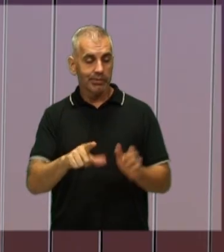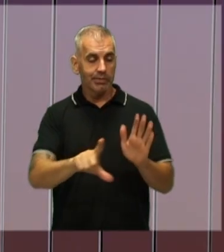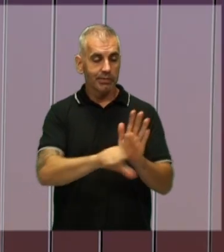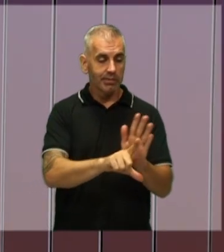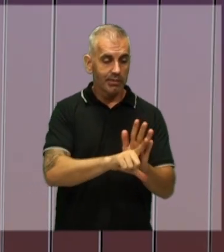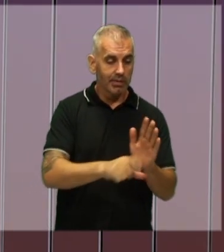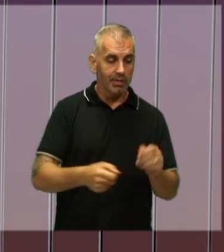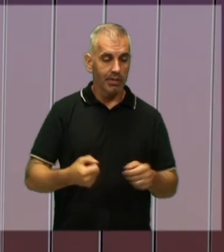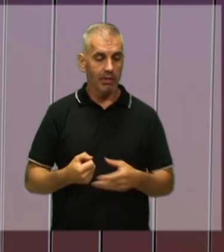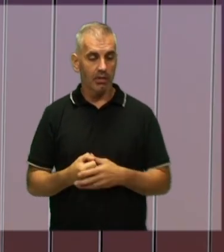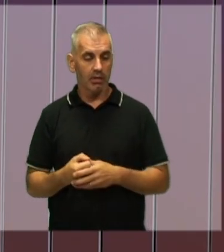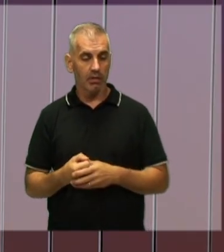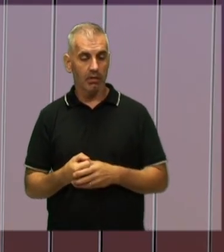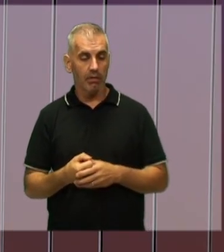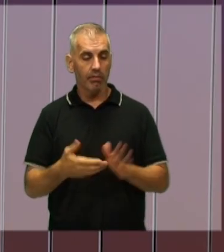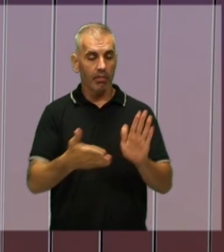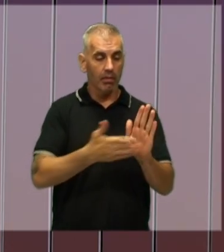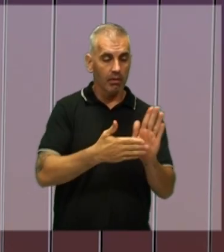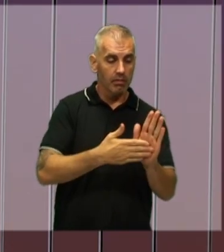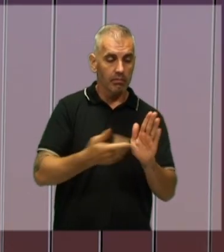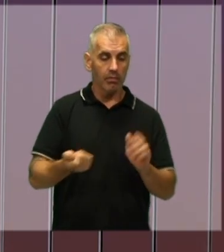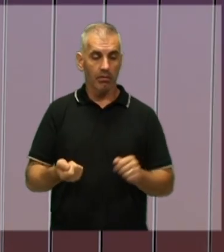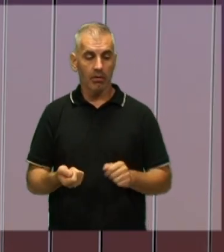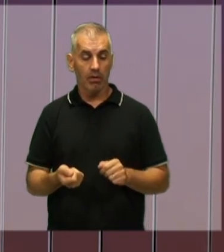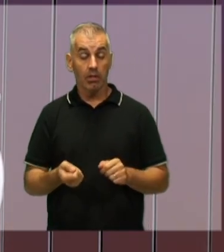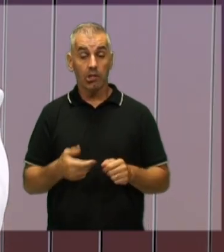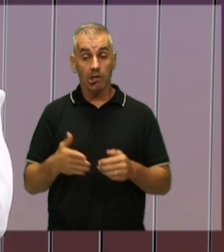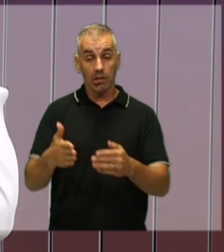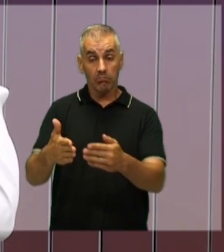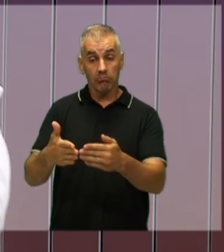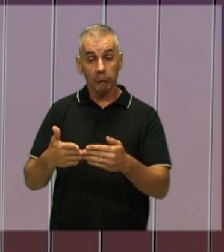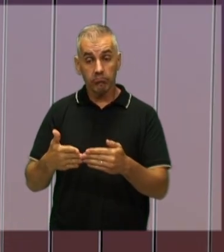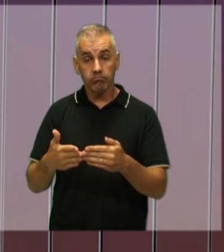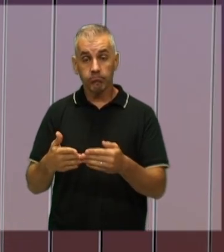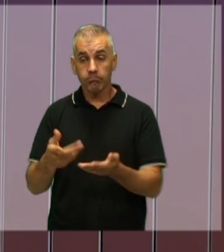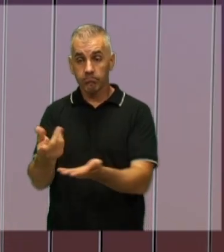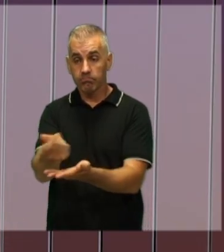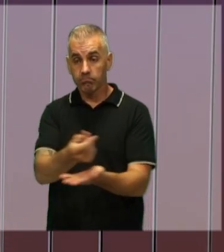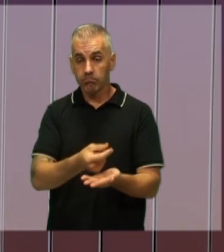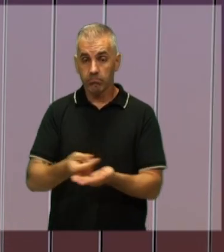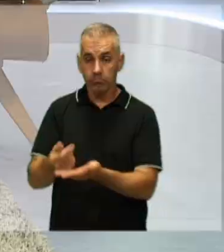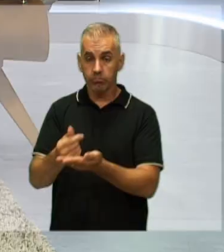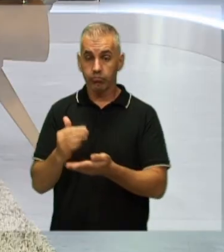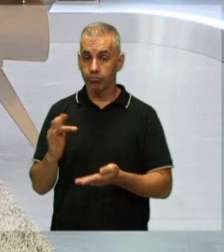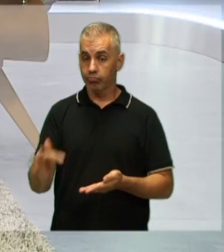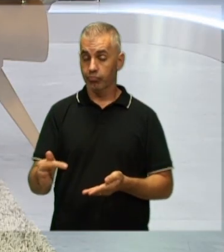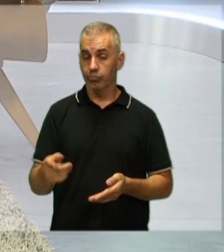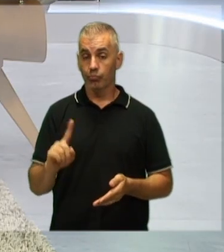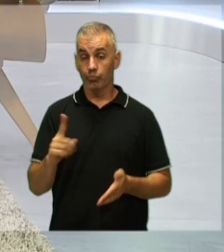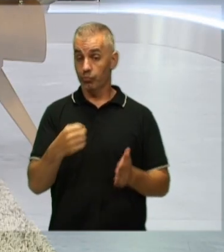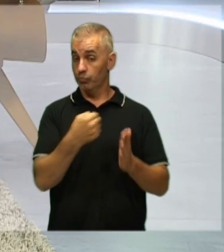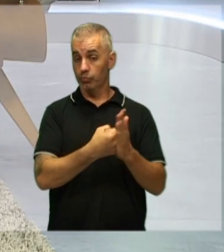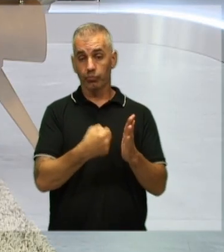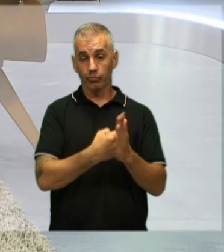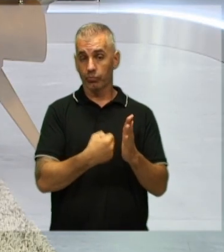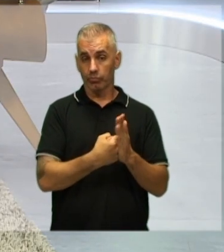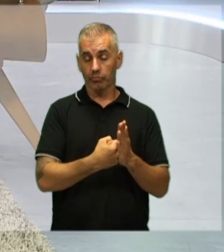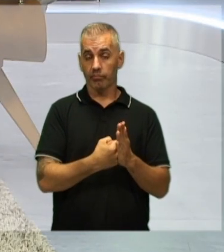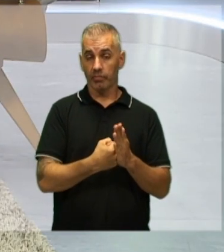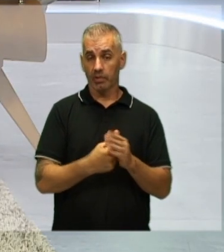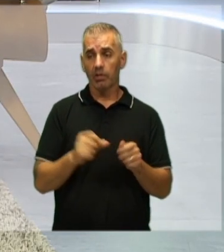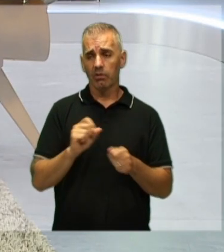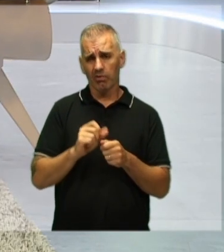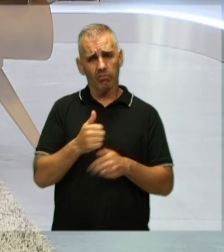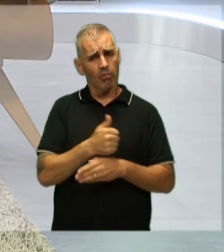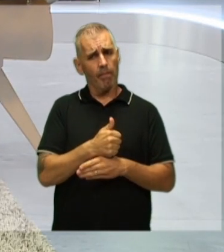legislar, tem que propor e tem que buscar recursos, né? Não é uma obrigação, a gente faz por uma obrigação moral, não